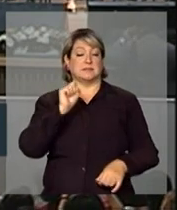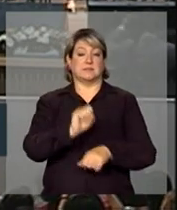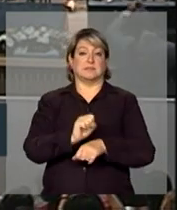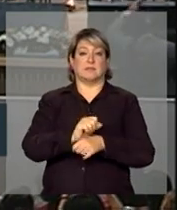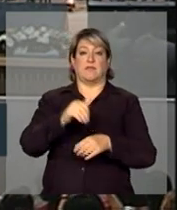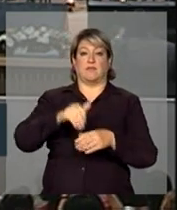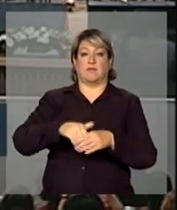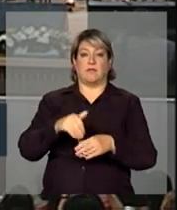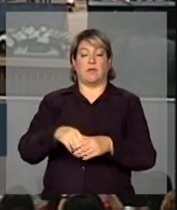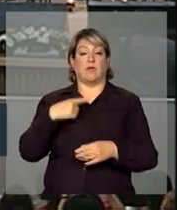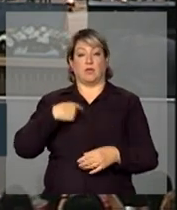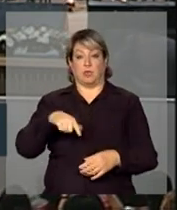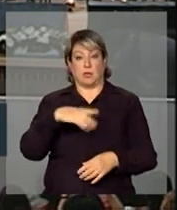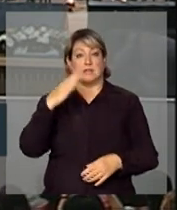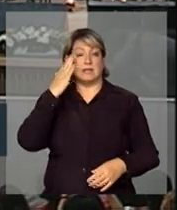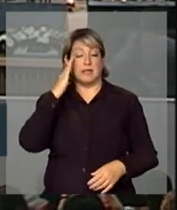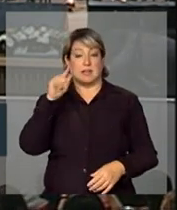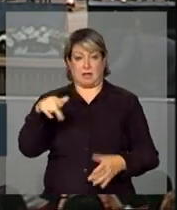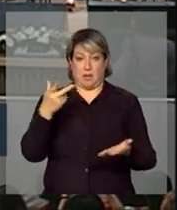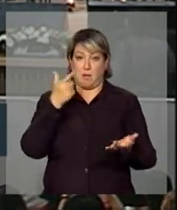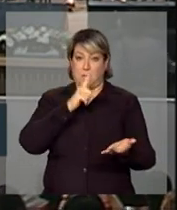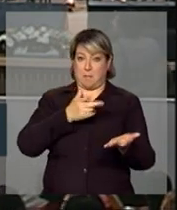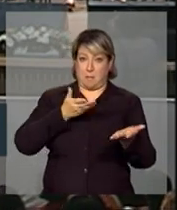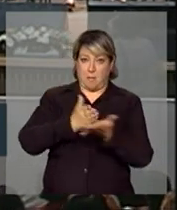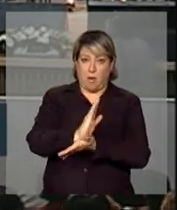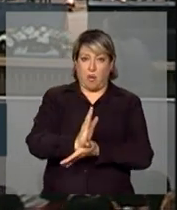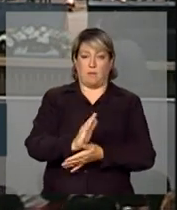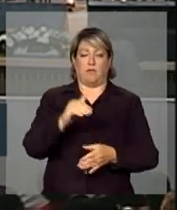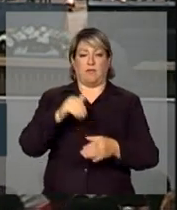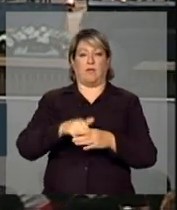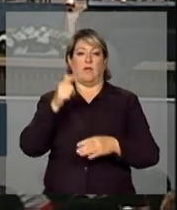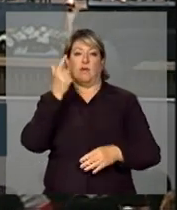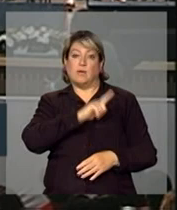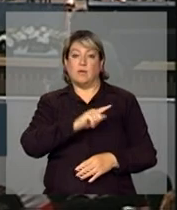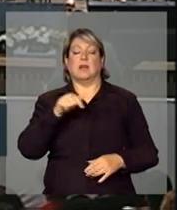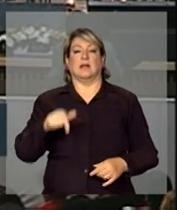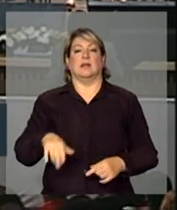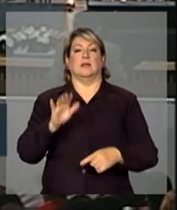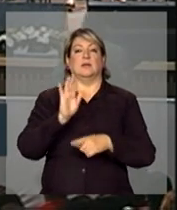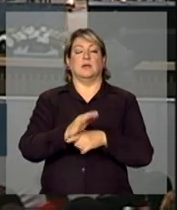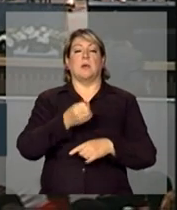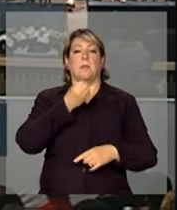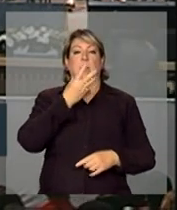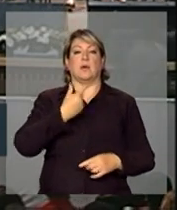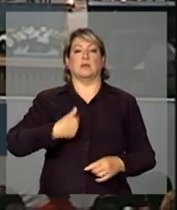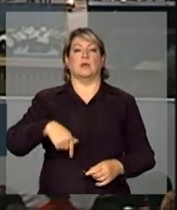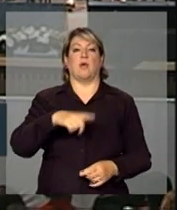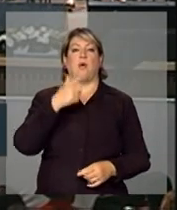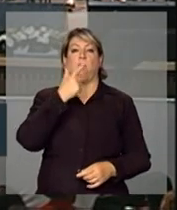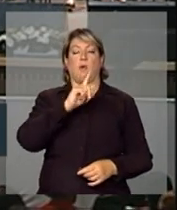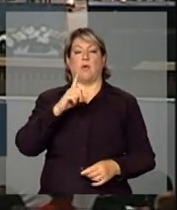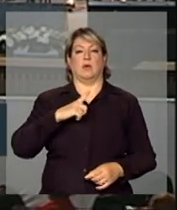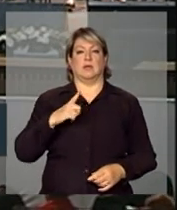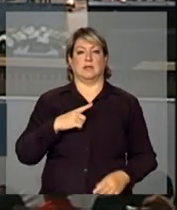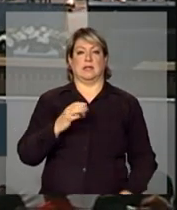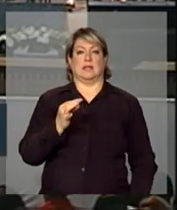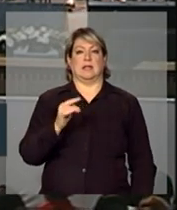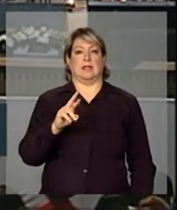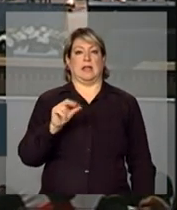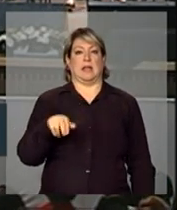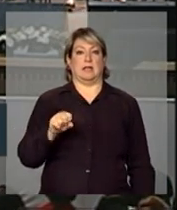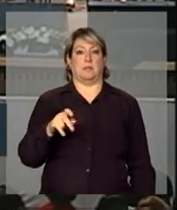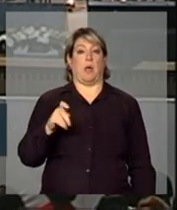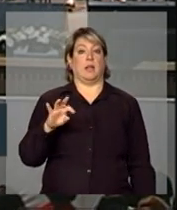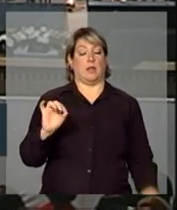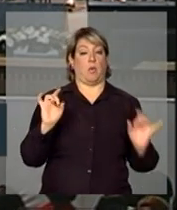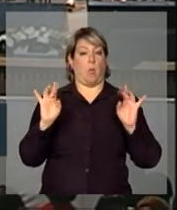que a sua aprovação poderá resultar num incentivo muito importante para que a gente dê um transporte coletivo de